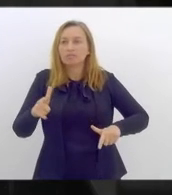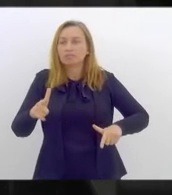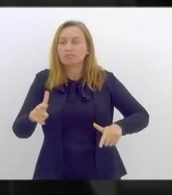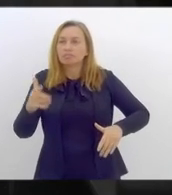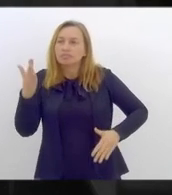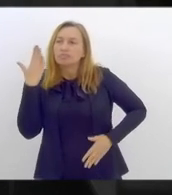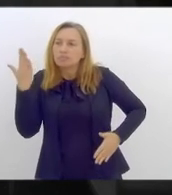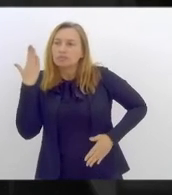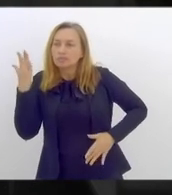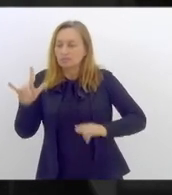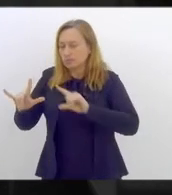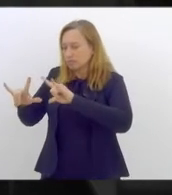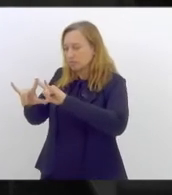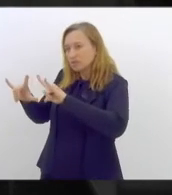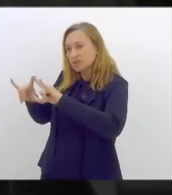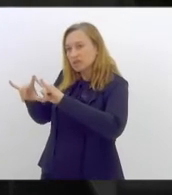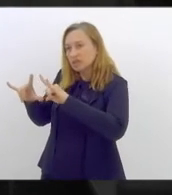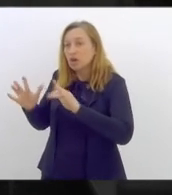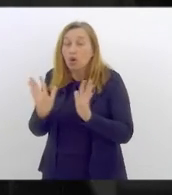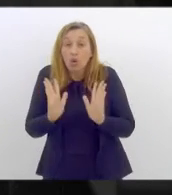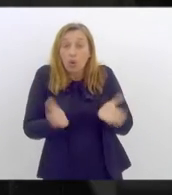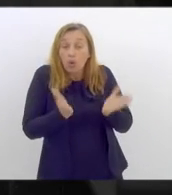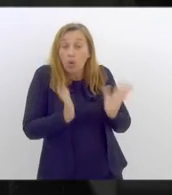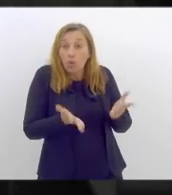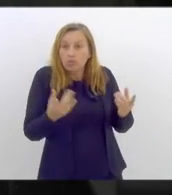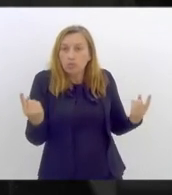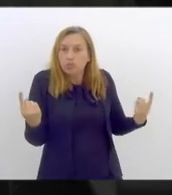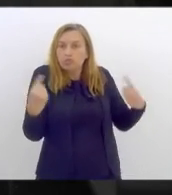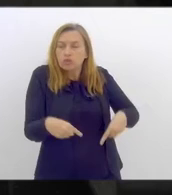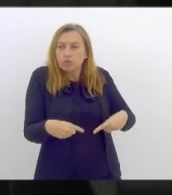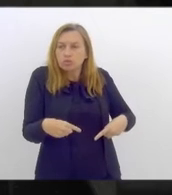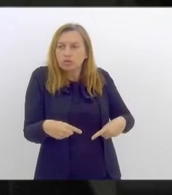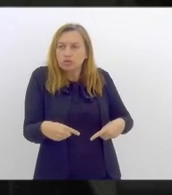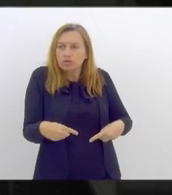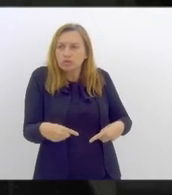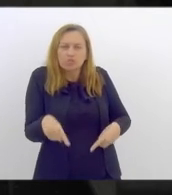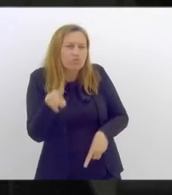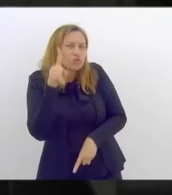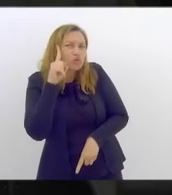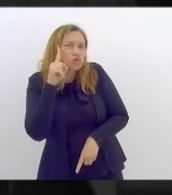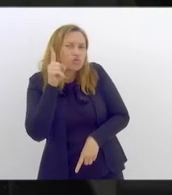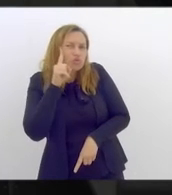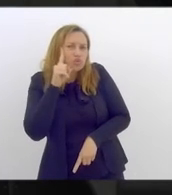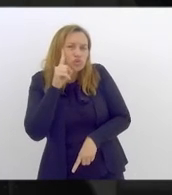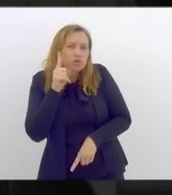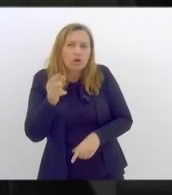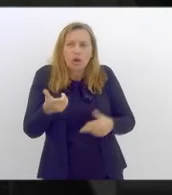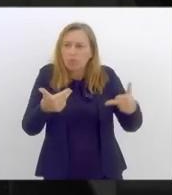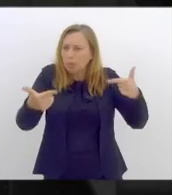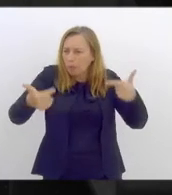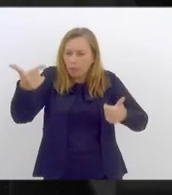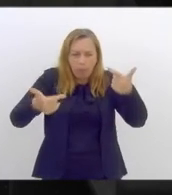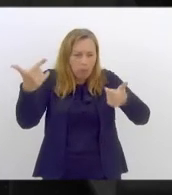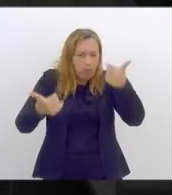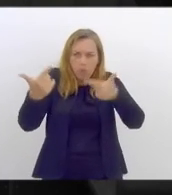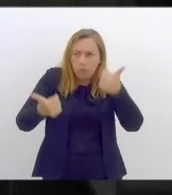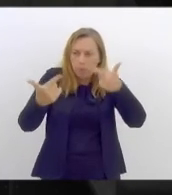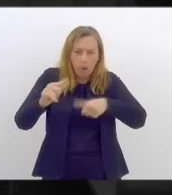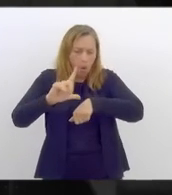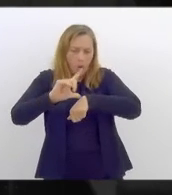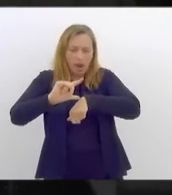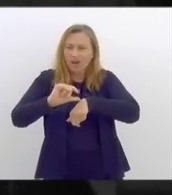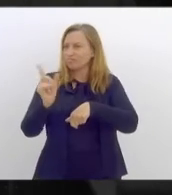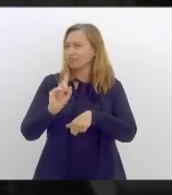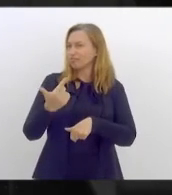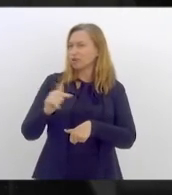e milicianos hoje a disputa é basicamente cotidiana com troca de tiros sem horário para